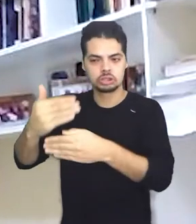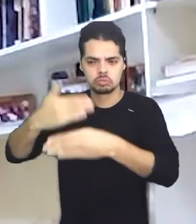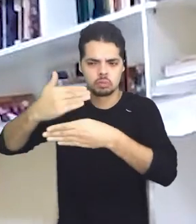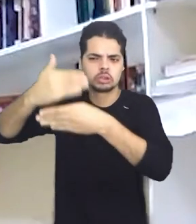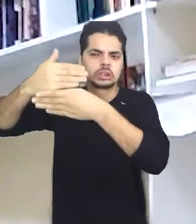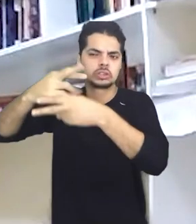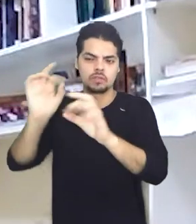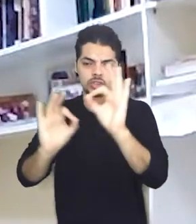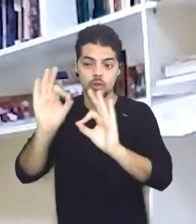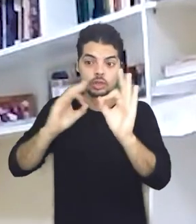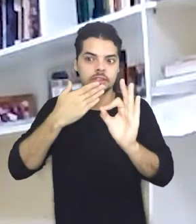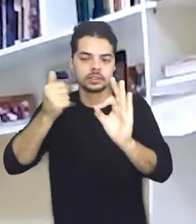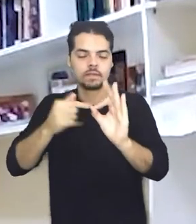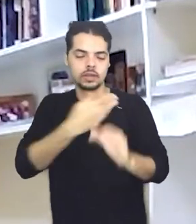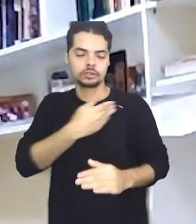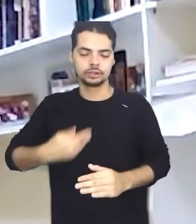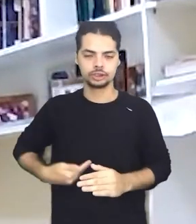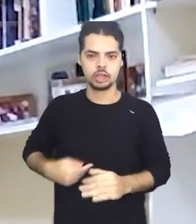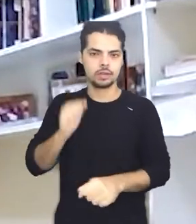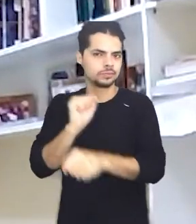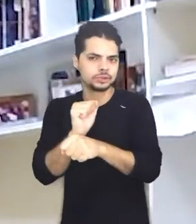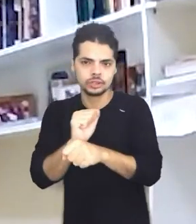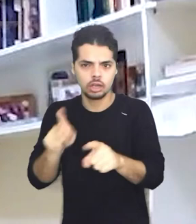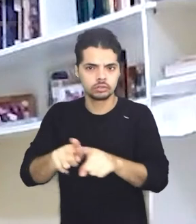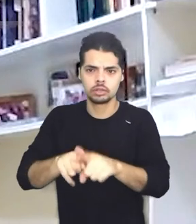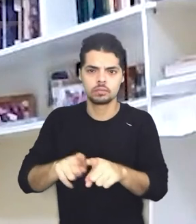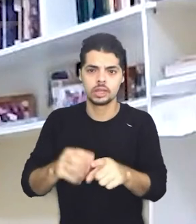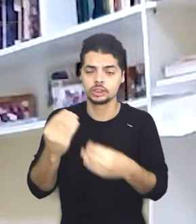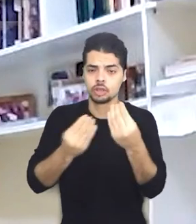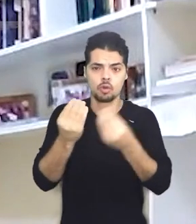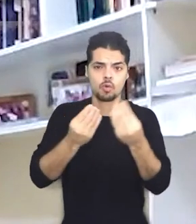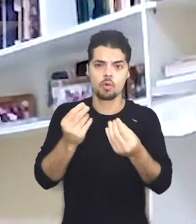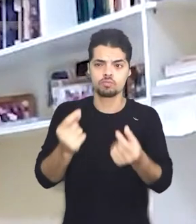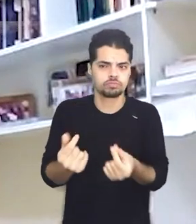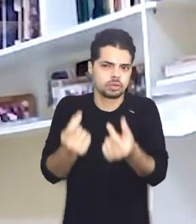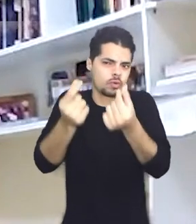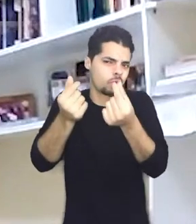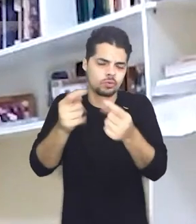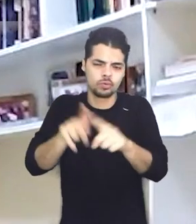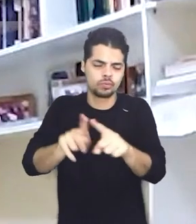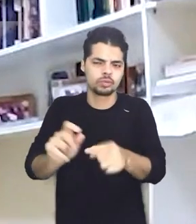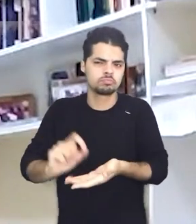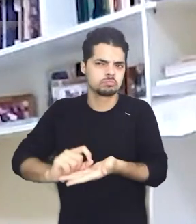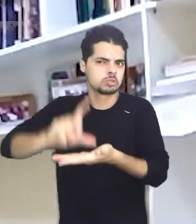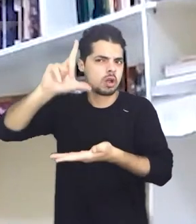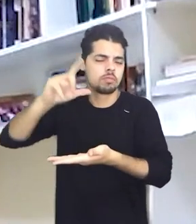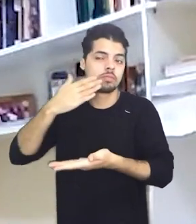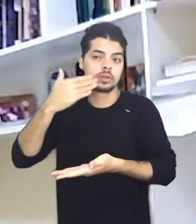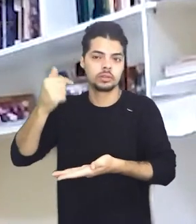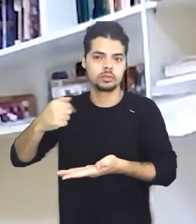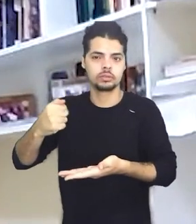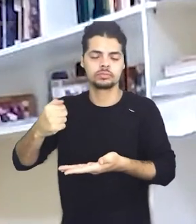sucederam foram responsáveis pela construção do ordenamento jurídico do Estado, constantemente